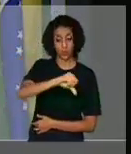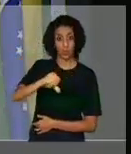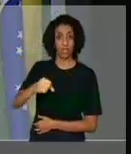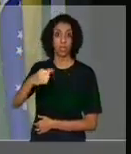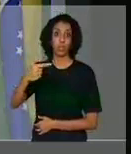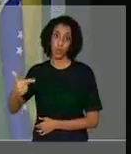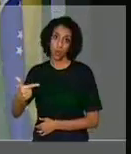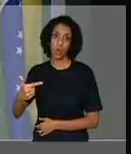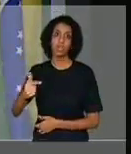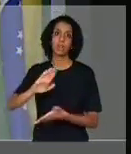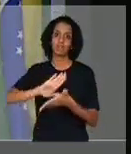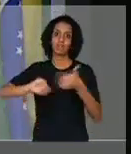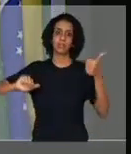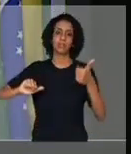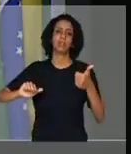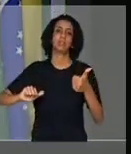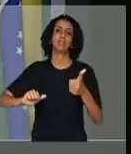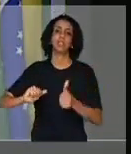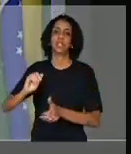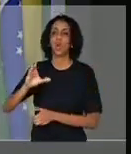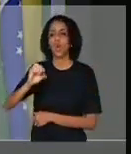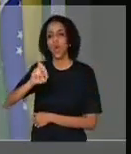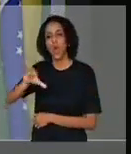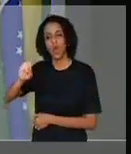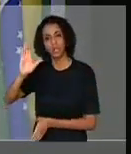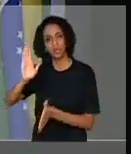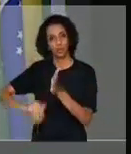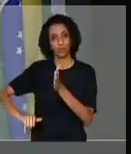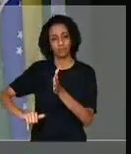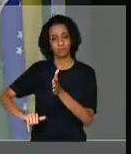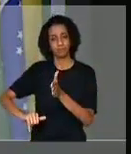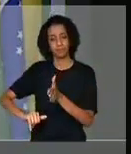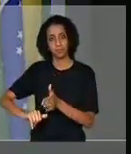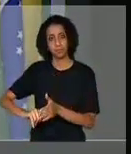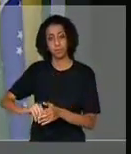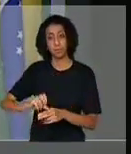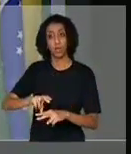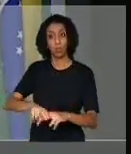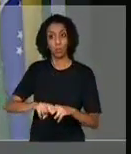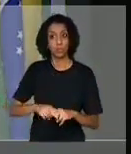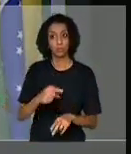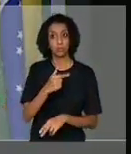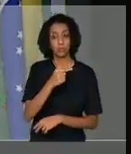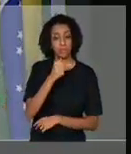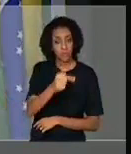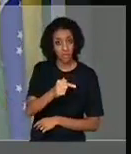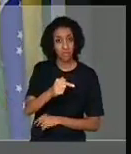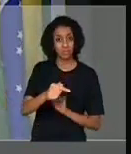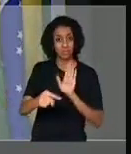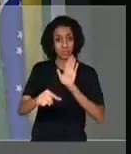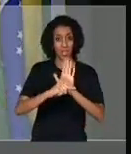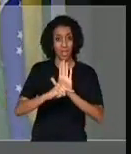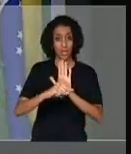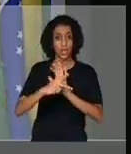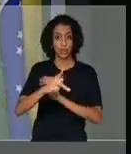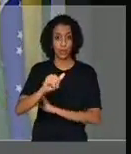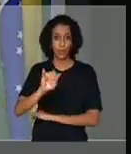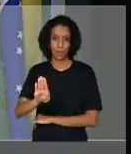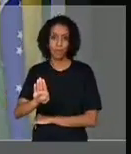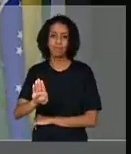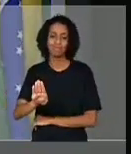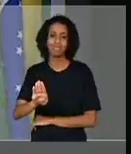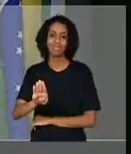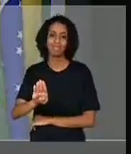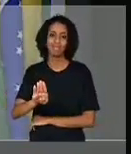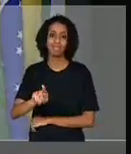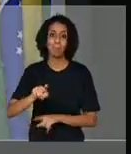crise econômica que custou ao povo brasileiro 7,7 pontos negativos no PIB,